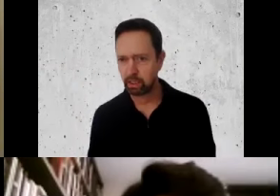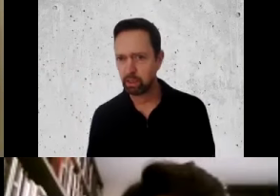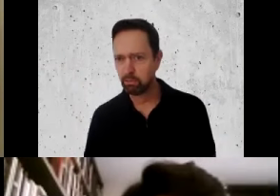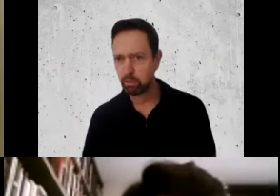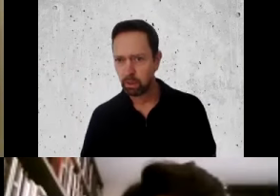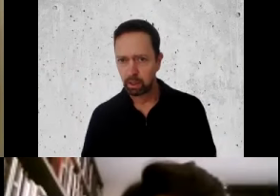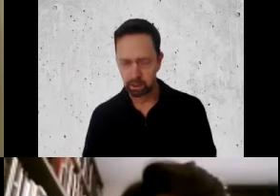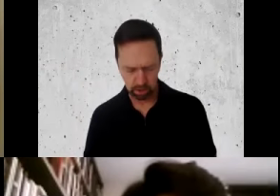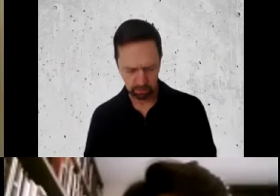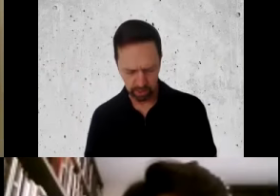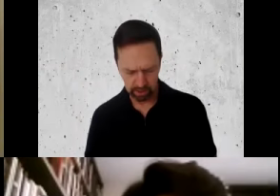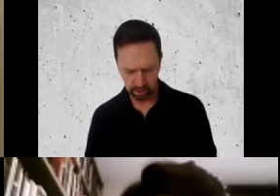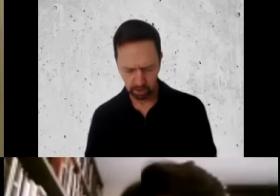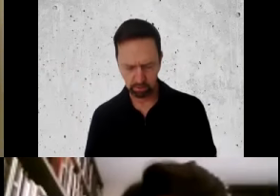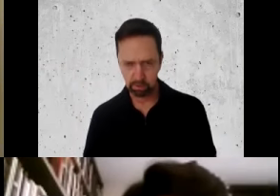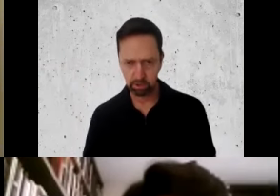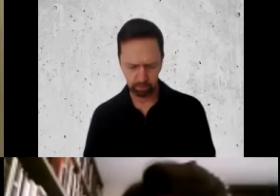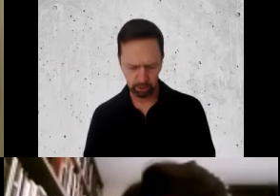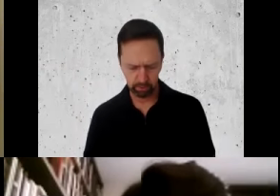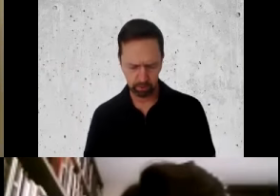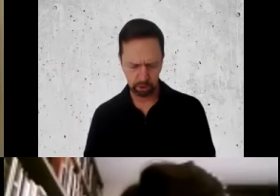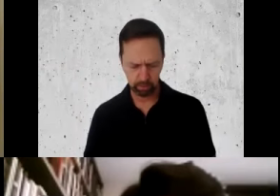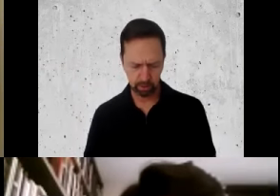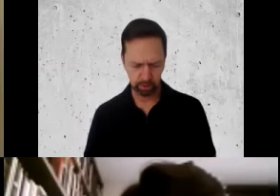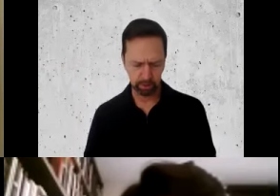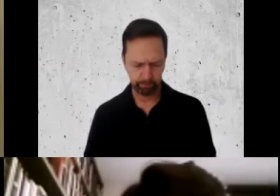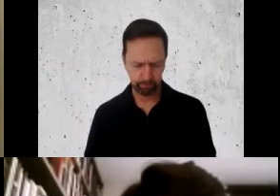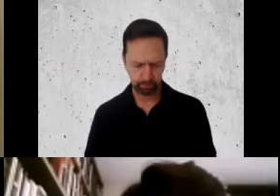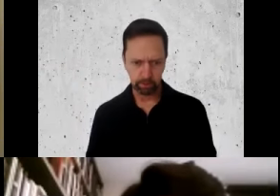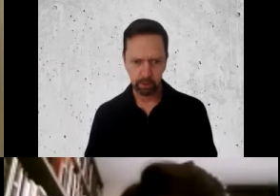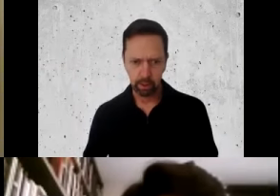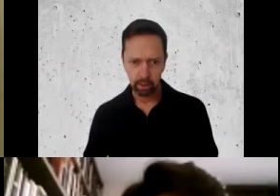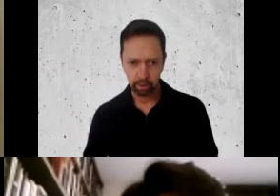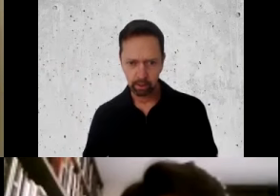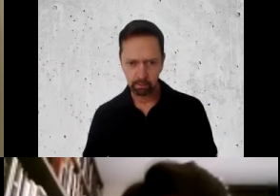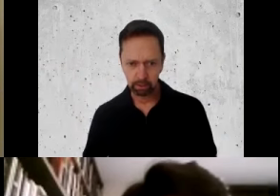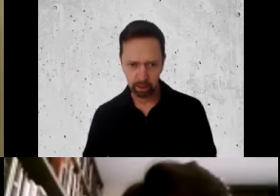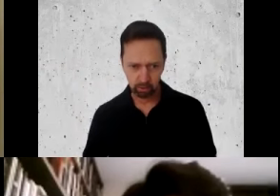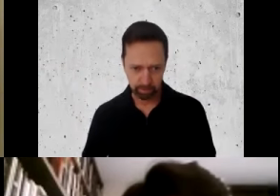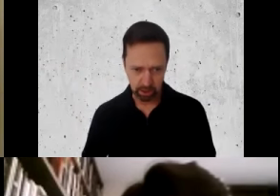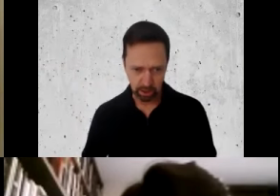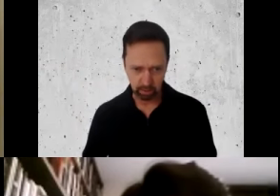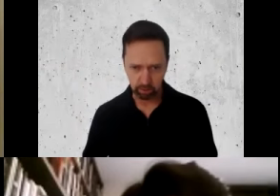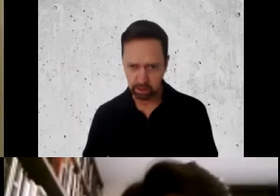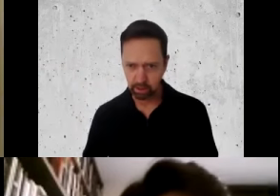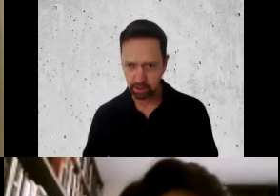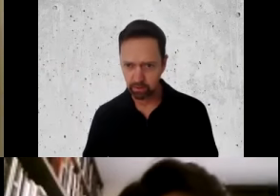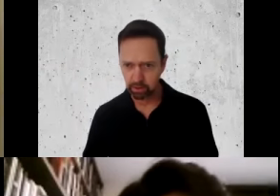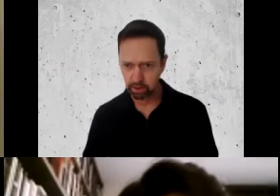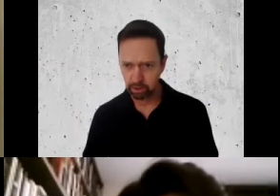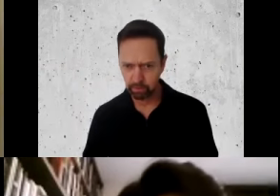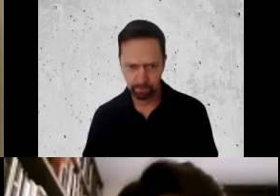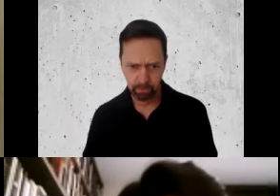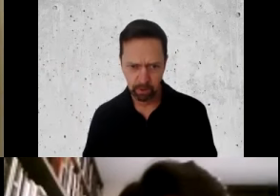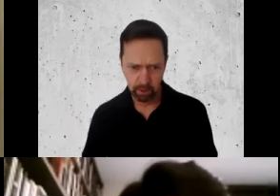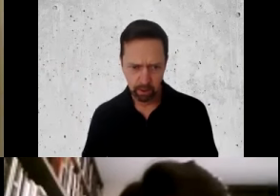pessoa tiver aqui, a gente vai, senão pula direto para outra. Eu tenho que compartilhar alguma coisa aqui, deixa